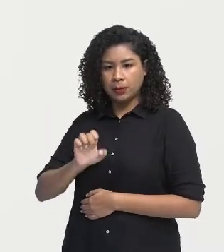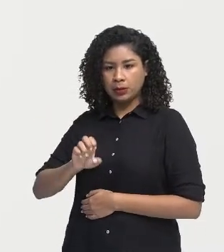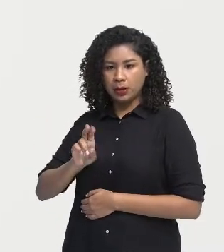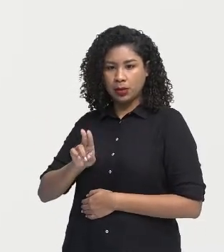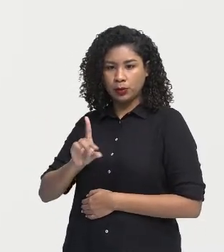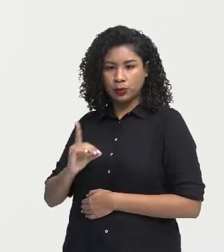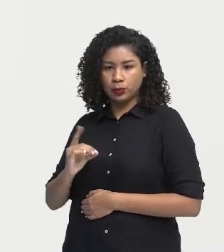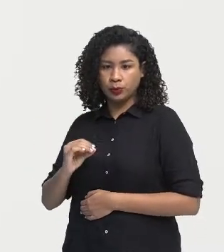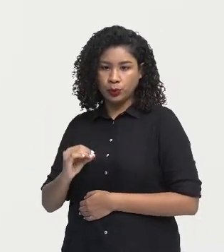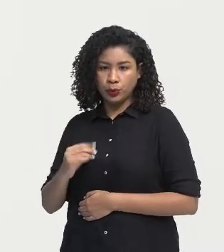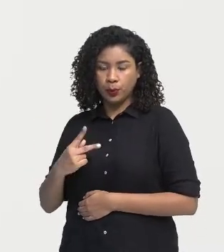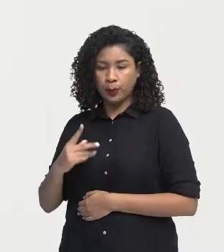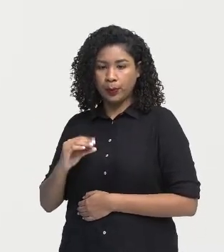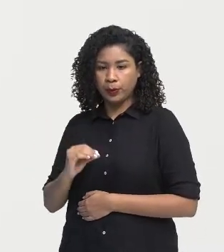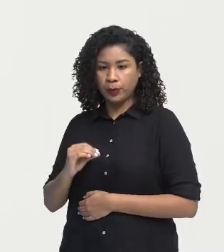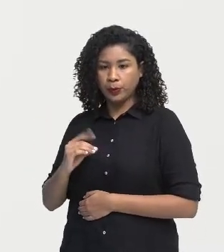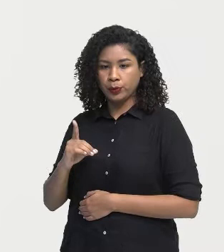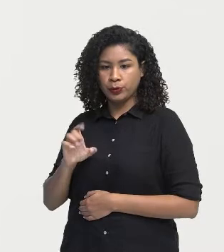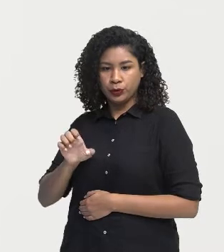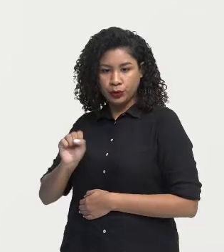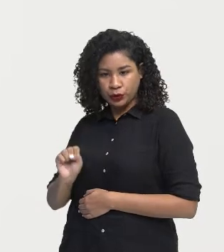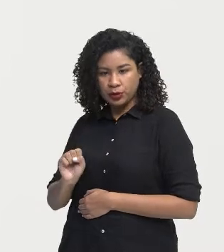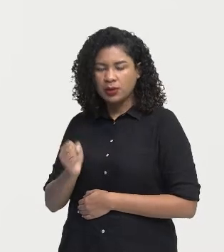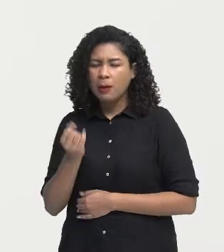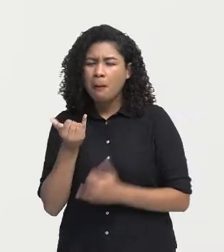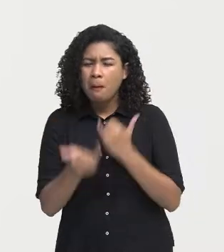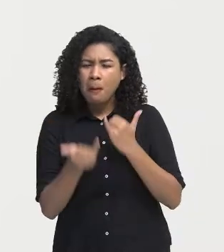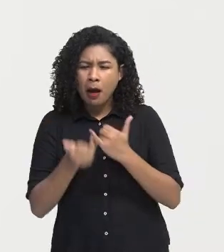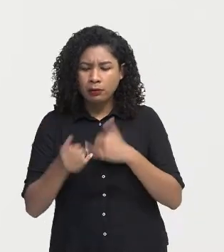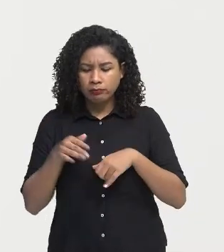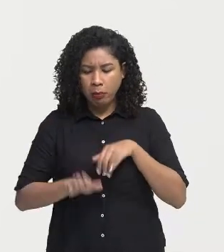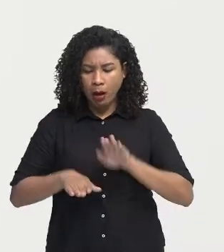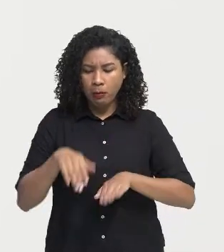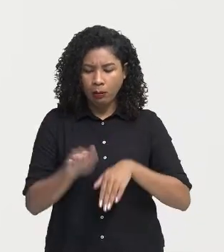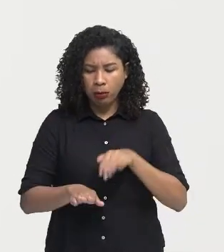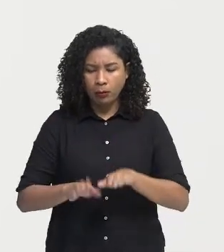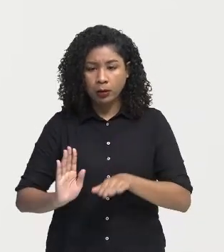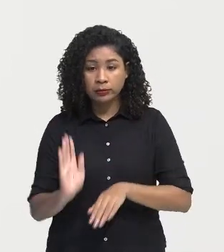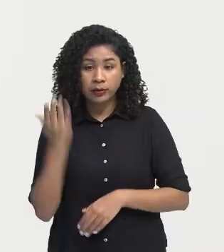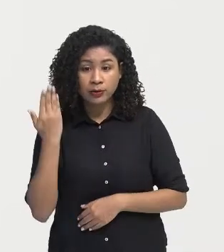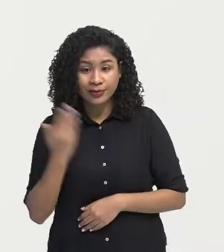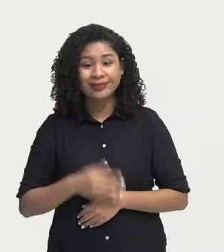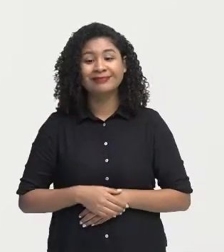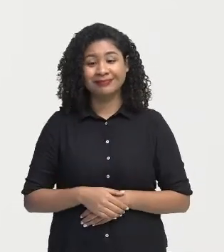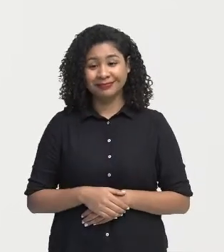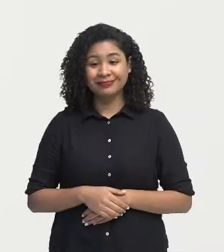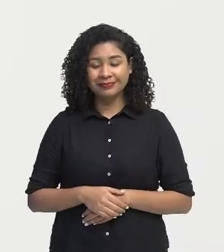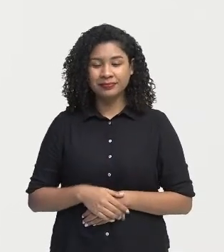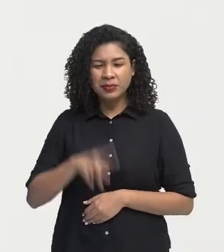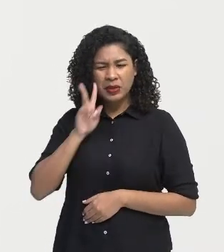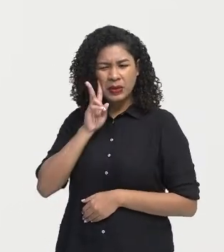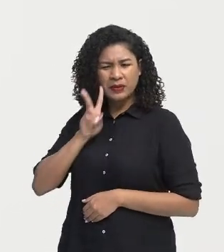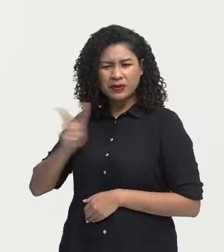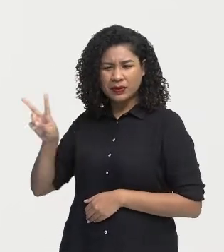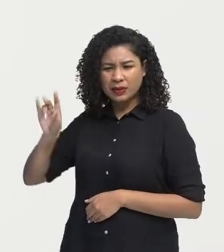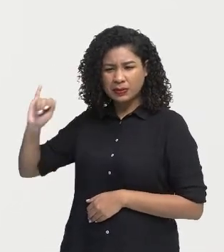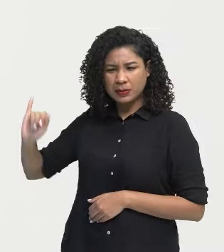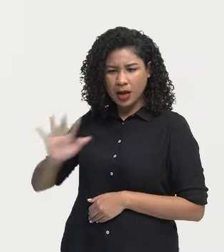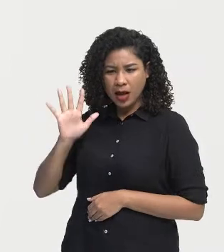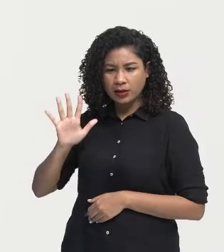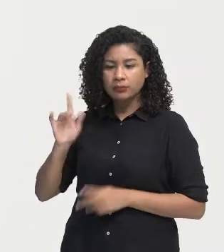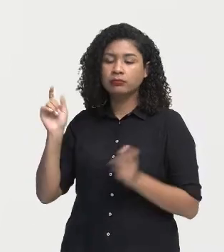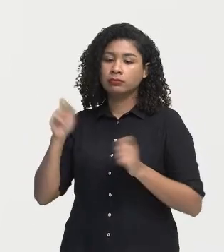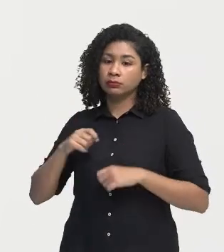de pés. Então, o que, é que ele vai formar? Falsos pés. Aqui essa estrutura em amarelo mostra para a gente a representação de